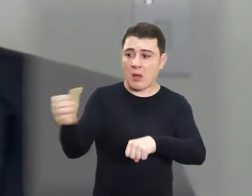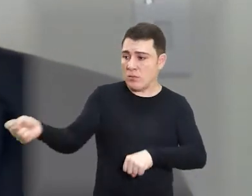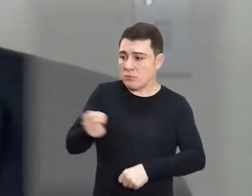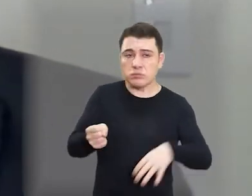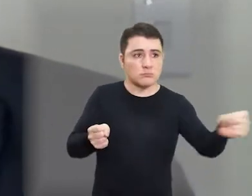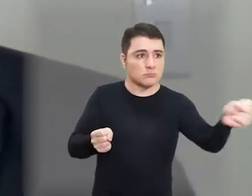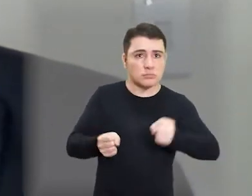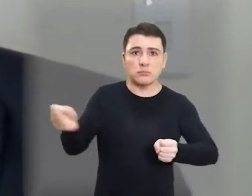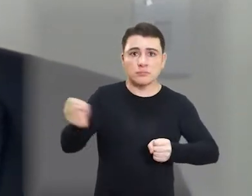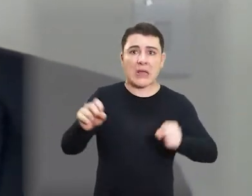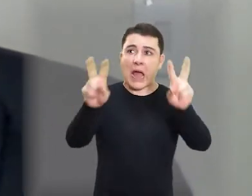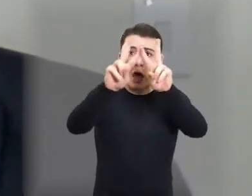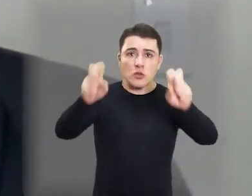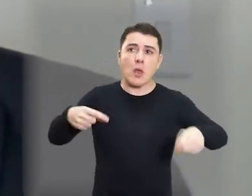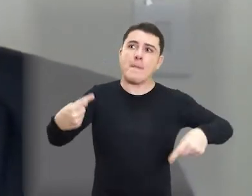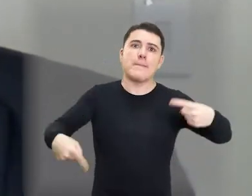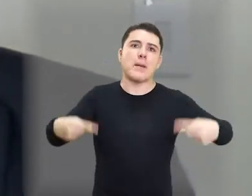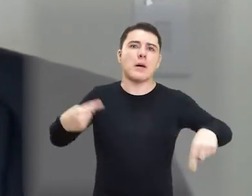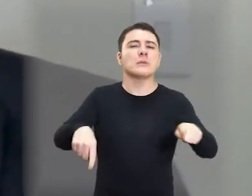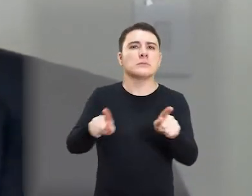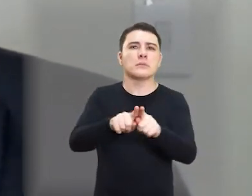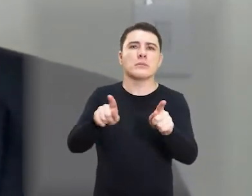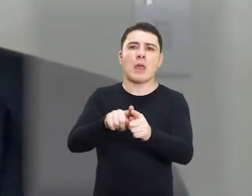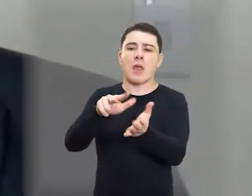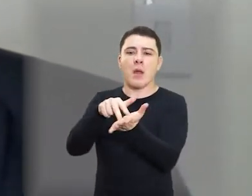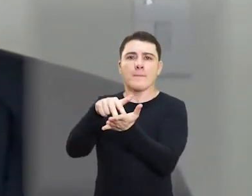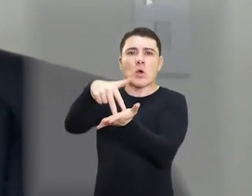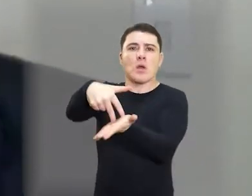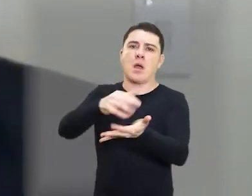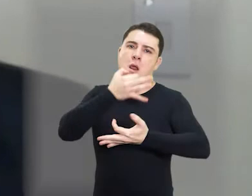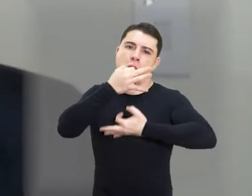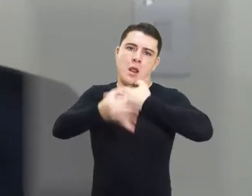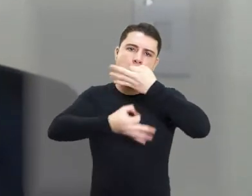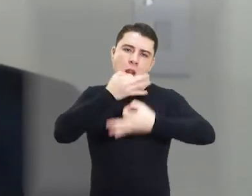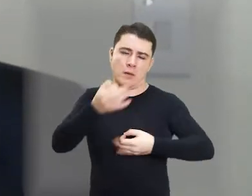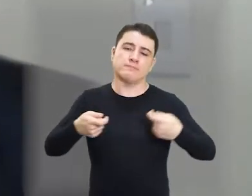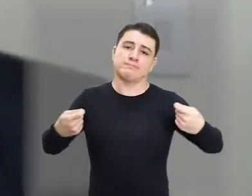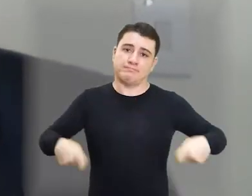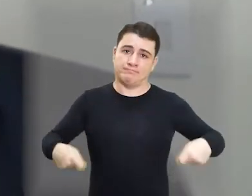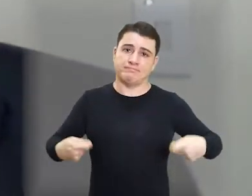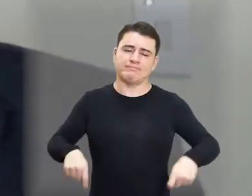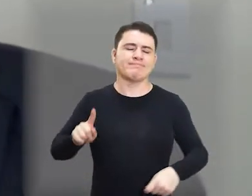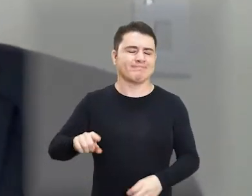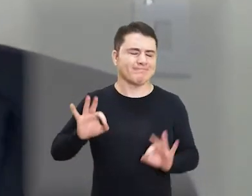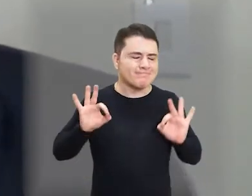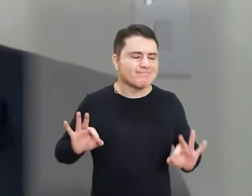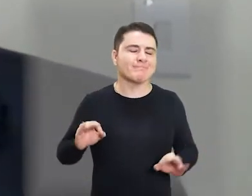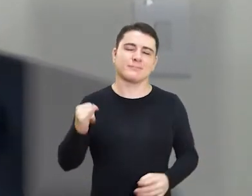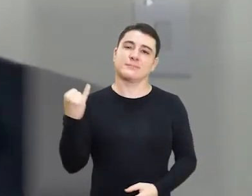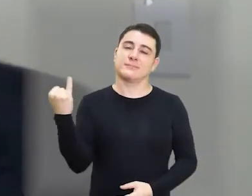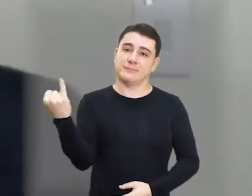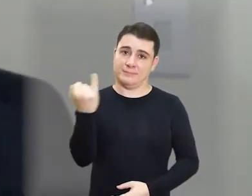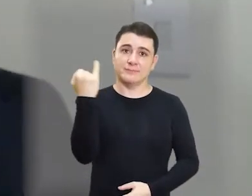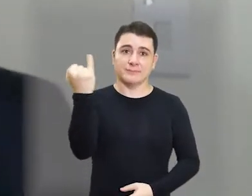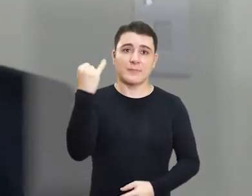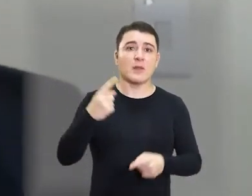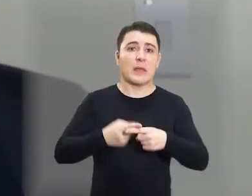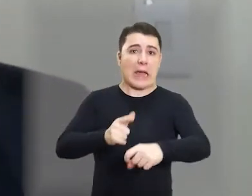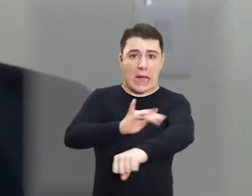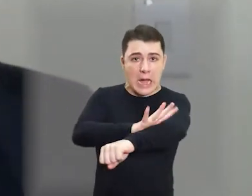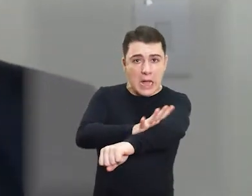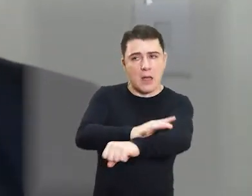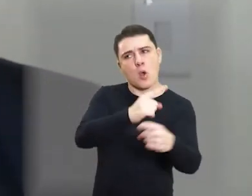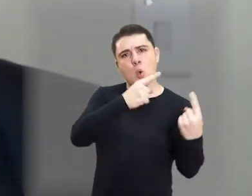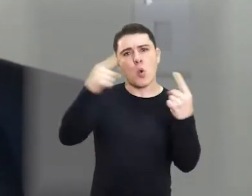termos profissionais de várias áreas debatendo o assunto, levantando o seu ponto, dando o seu posicionamento, né? É